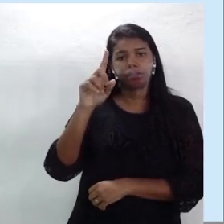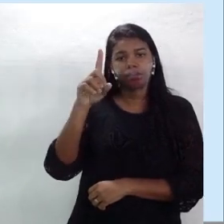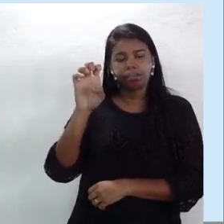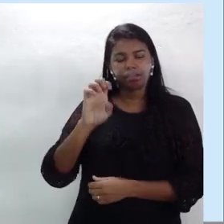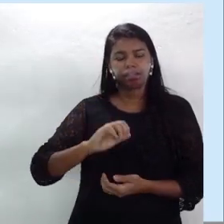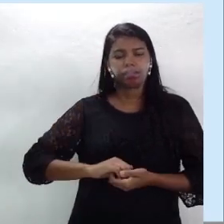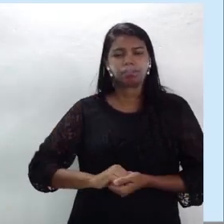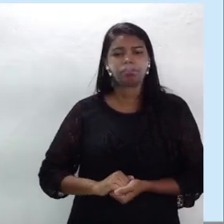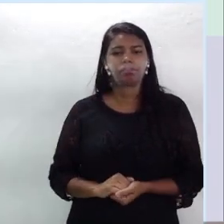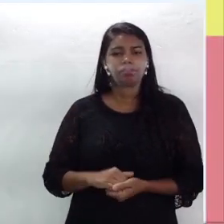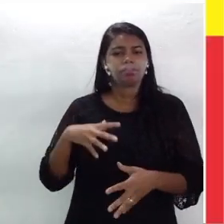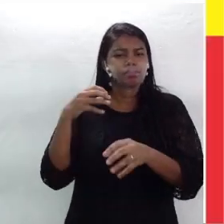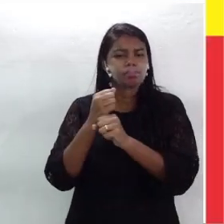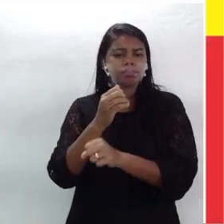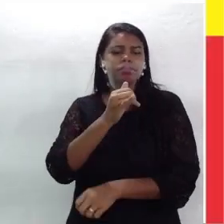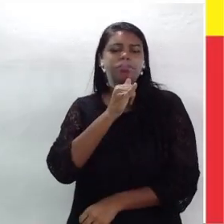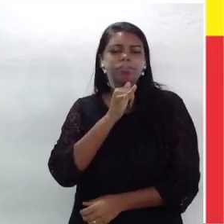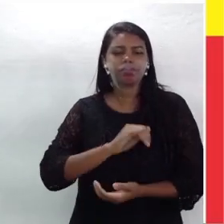Então, vamos ver aqui um exemplo.